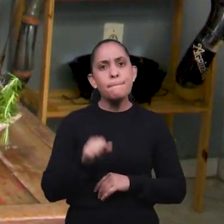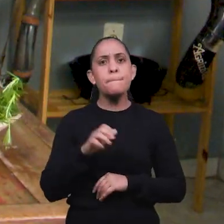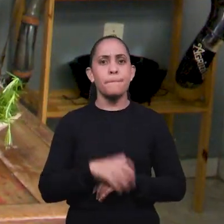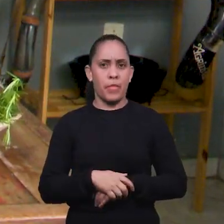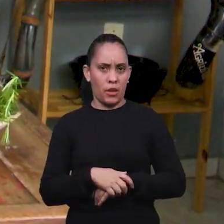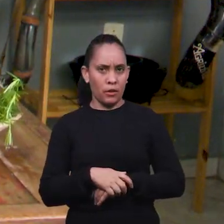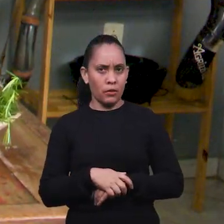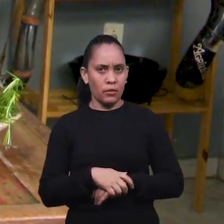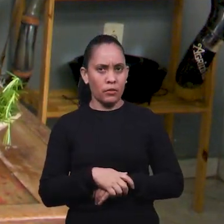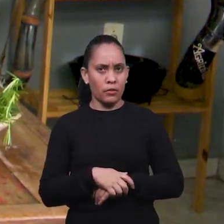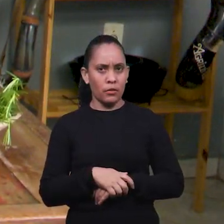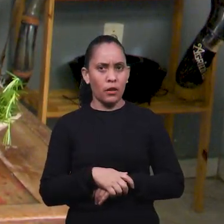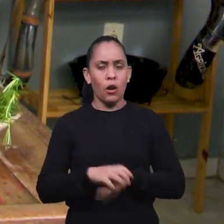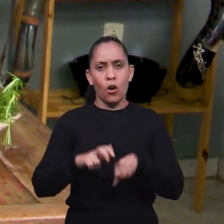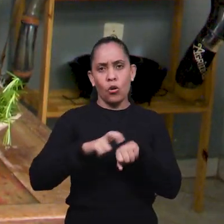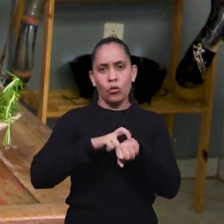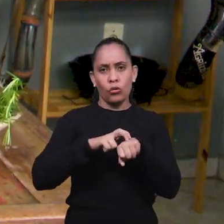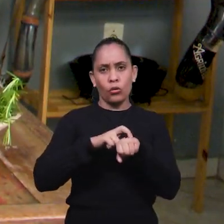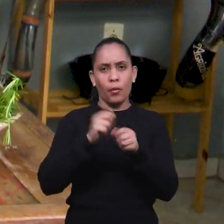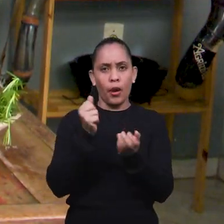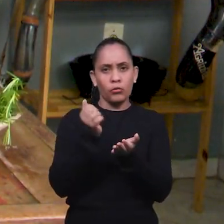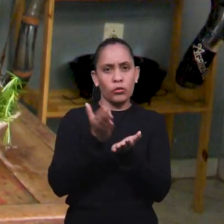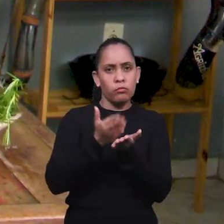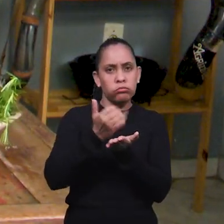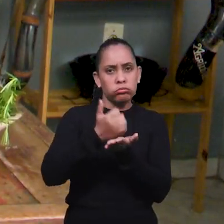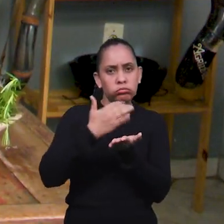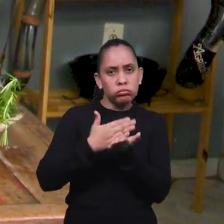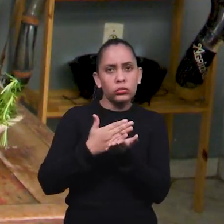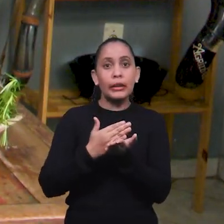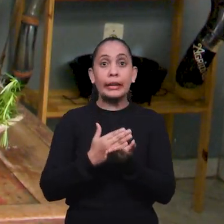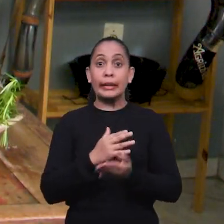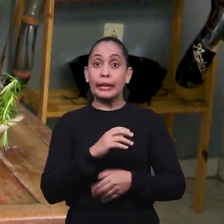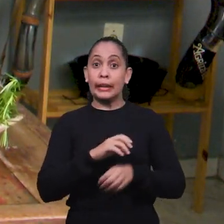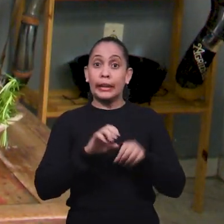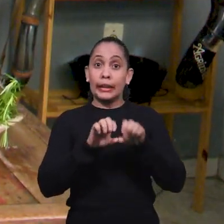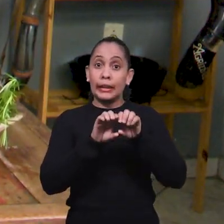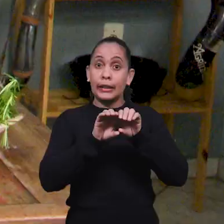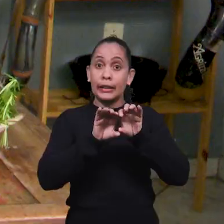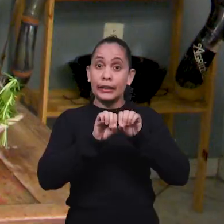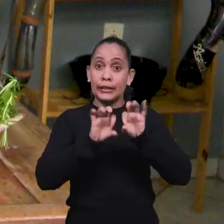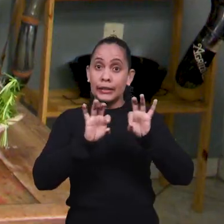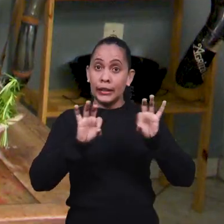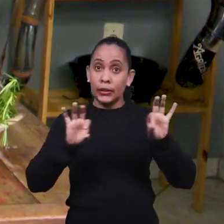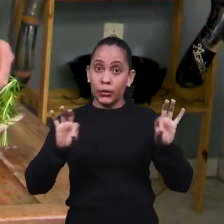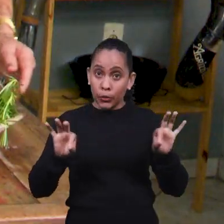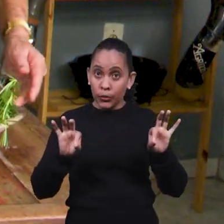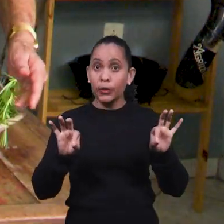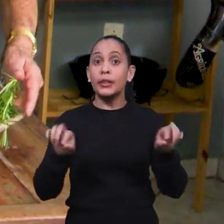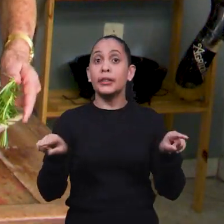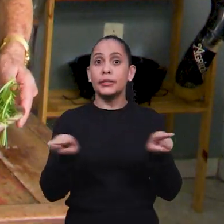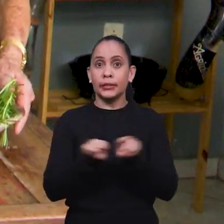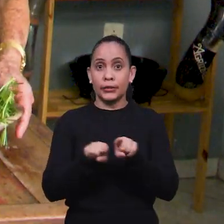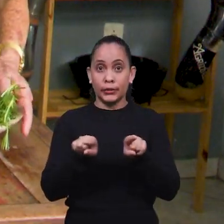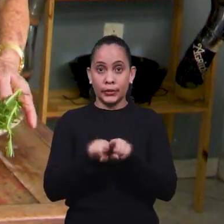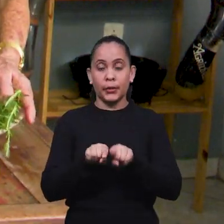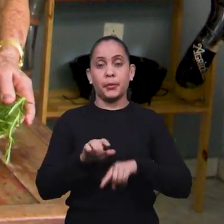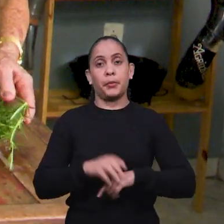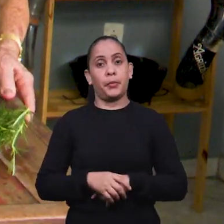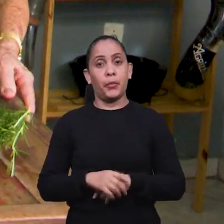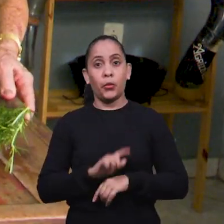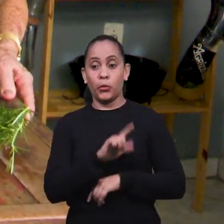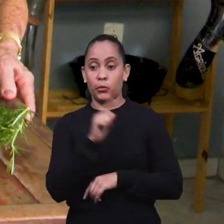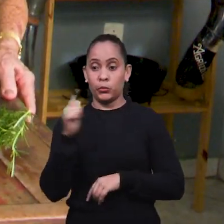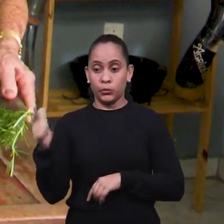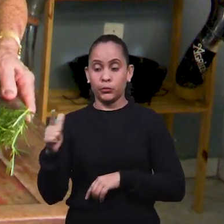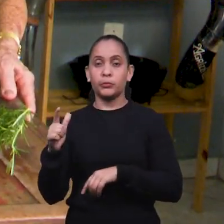Pega tomate, uns 5 tomates, uma cenoura, um pedacinho de beterraba, ó, uma beterrabinha pequenininha,